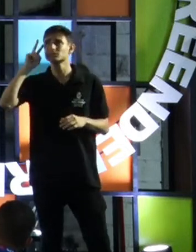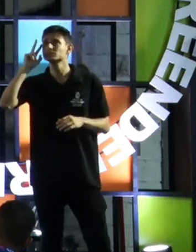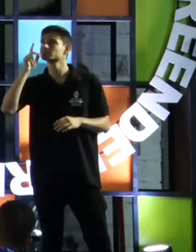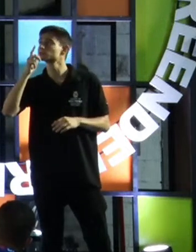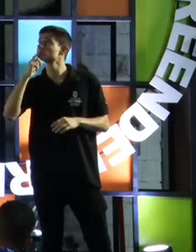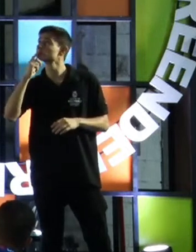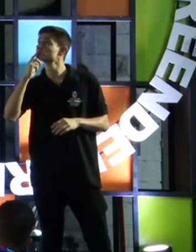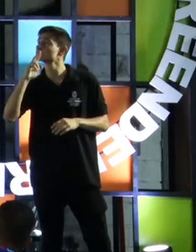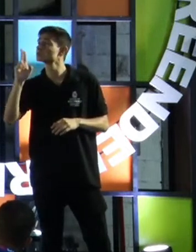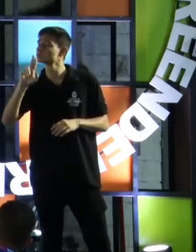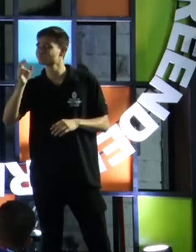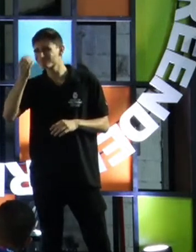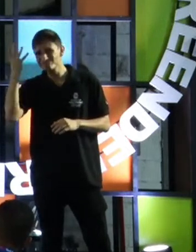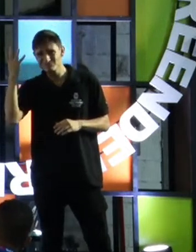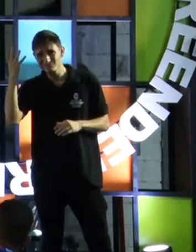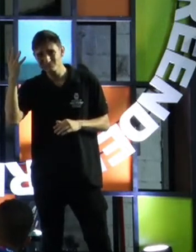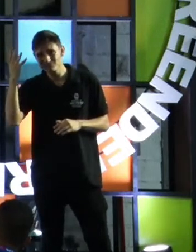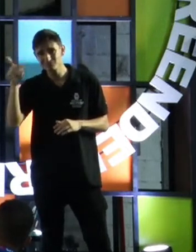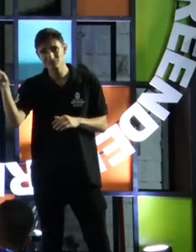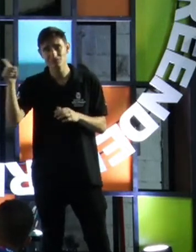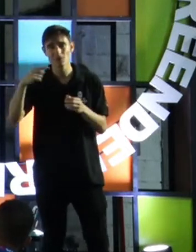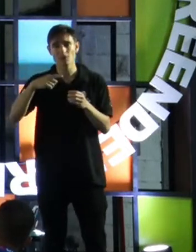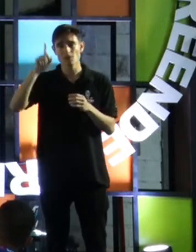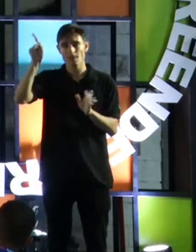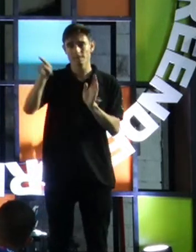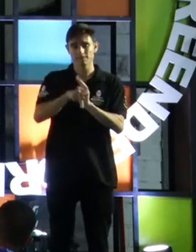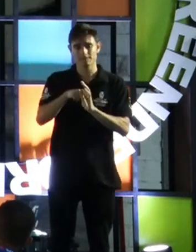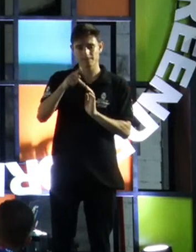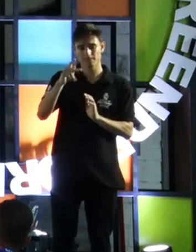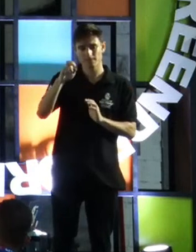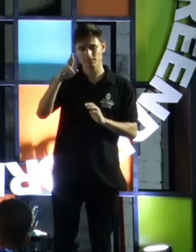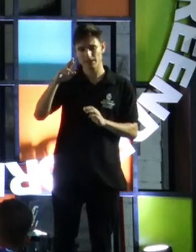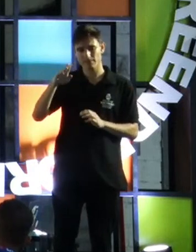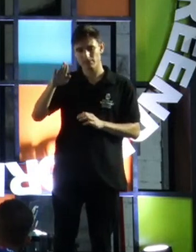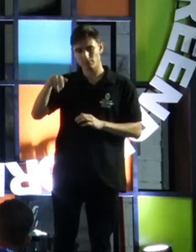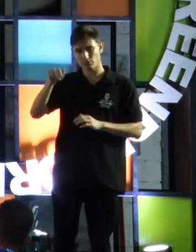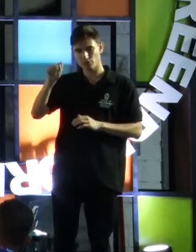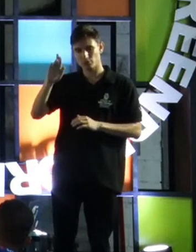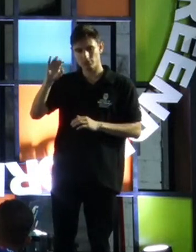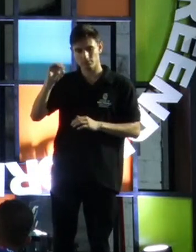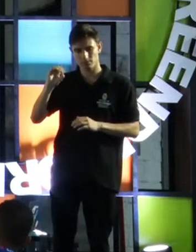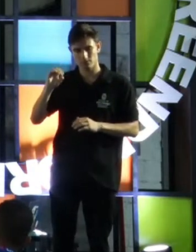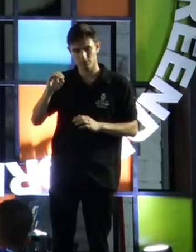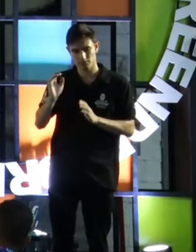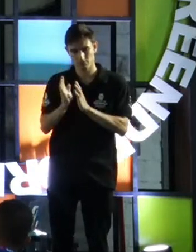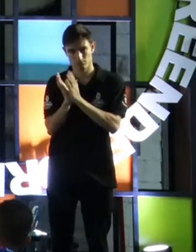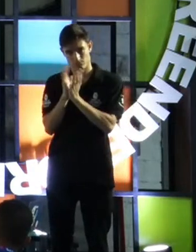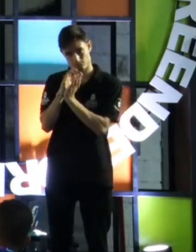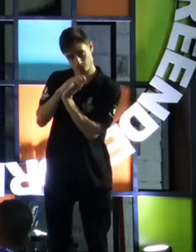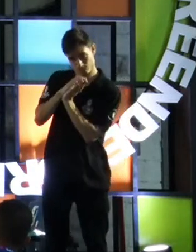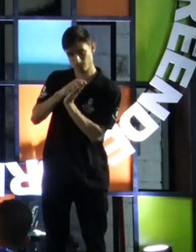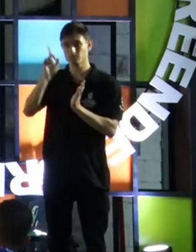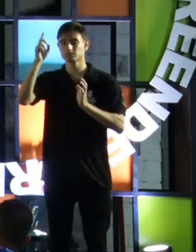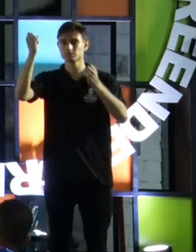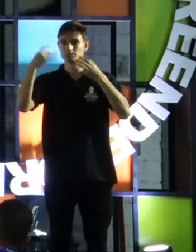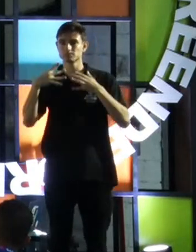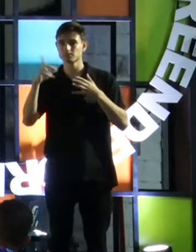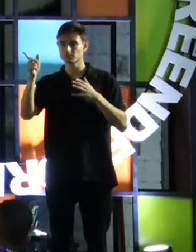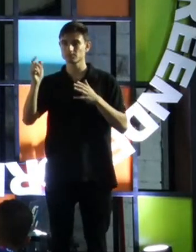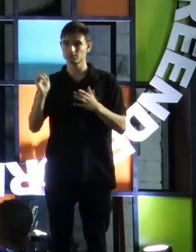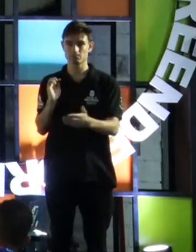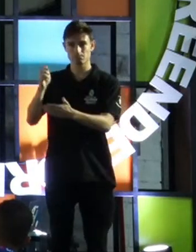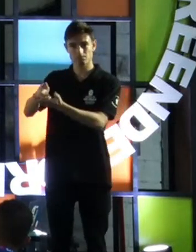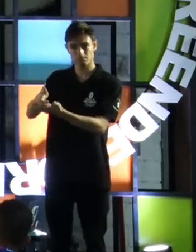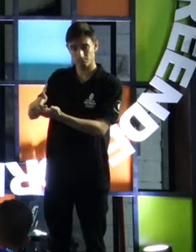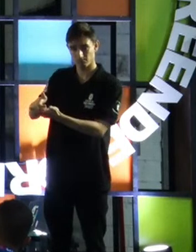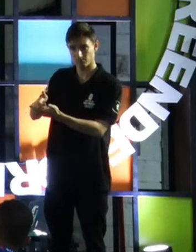dele, que vergonha. Enfim, um professor do interior lá de Pernambuco, que ele diz que antes do sonho vem o pão. Como é que você vai sonhar em empreender se todo